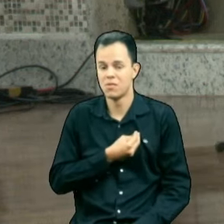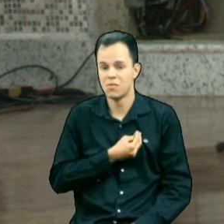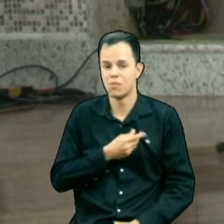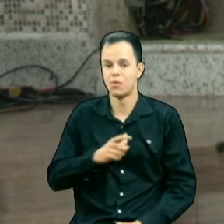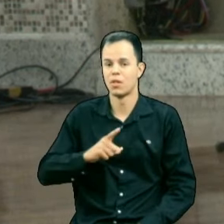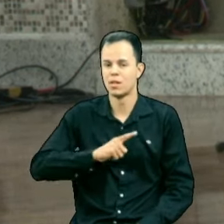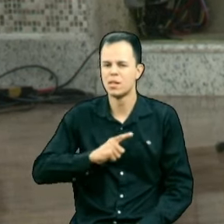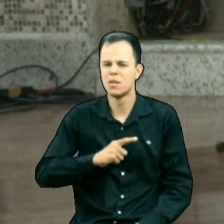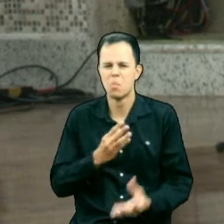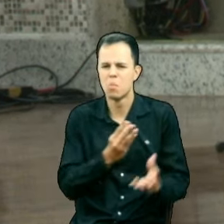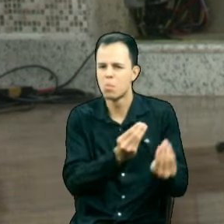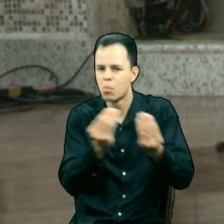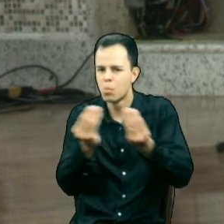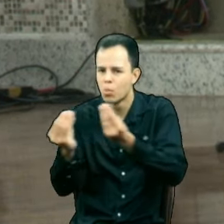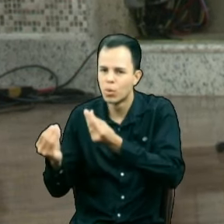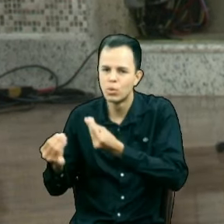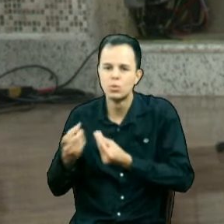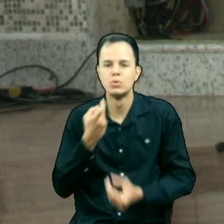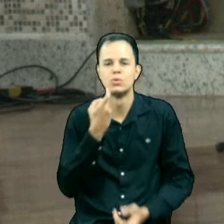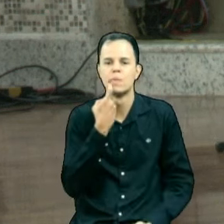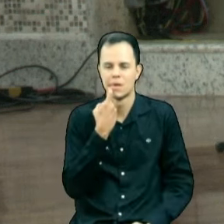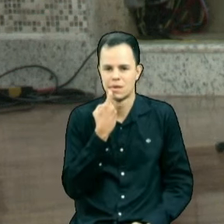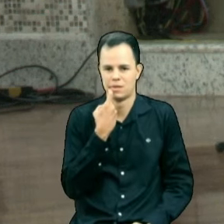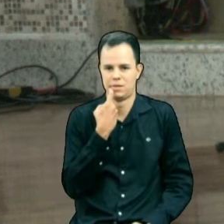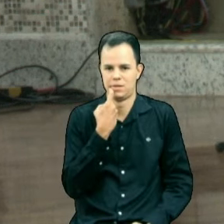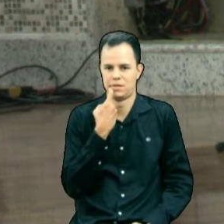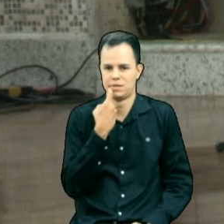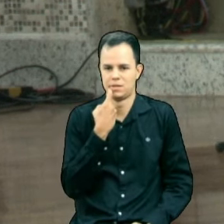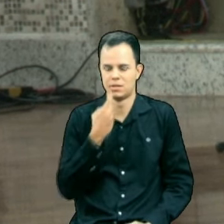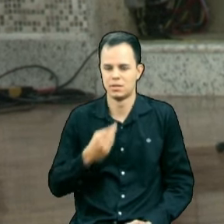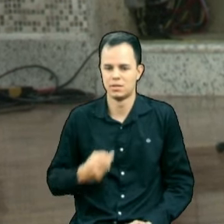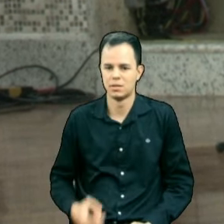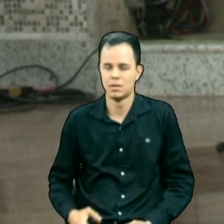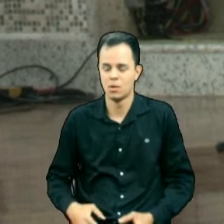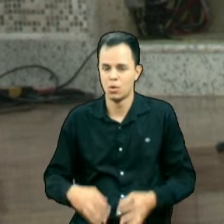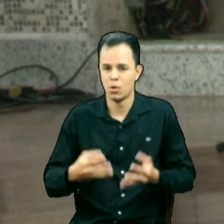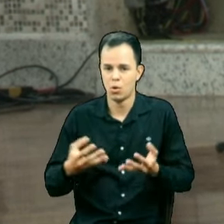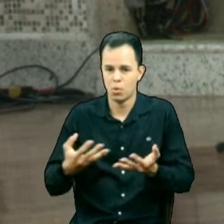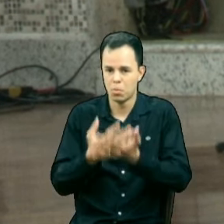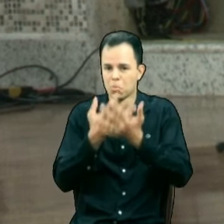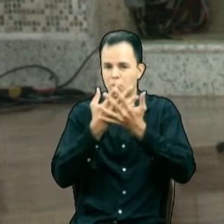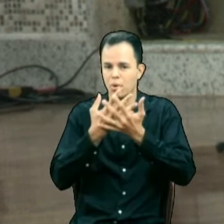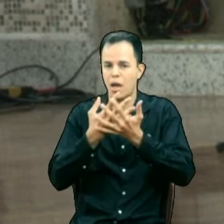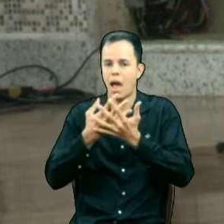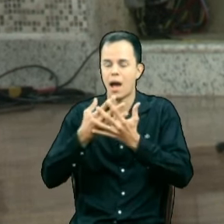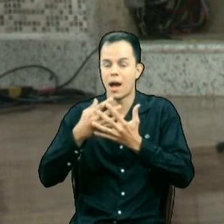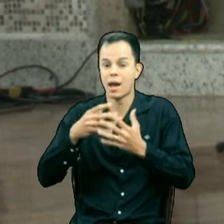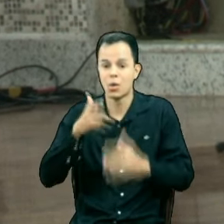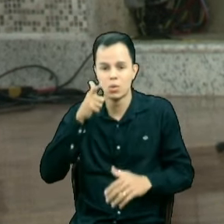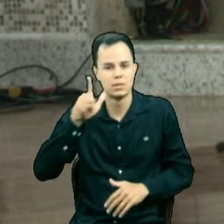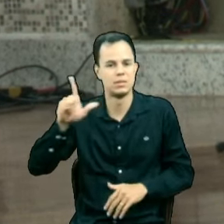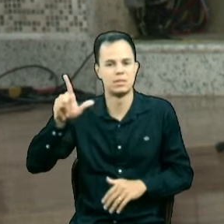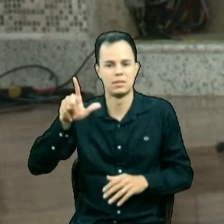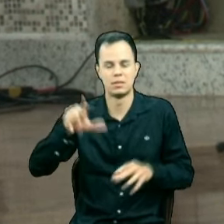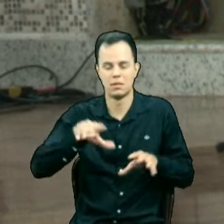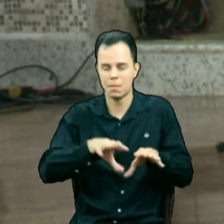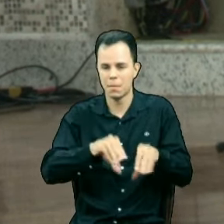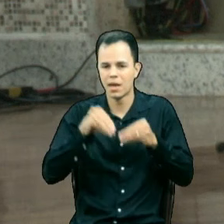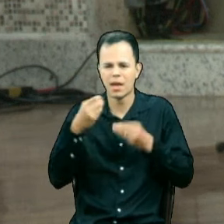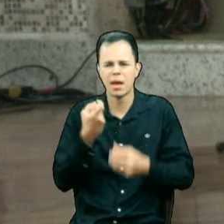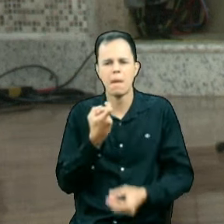dizem que dia até Higuaín para lançar rede vai pegar todo tipo de peixe e em volta daquele